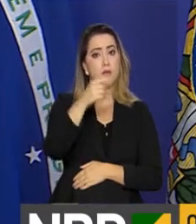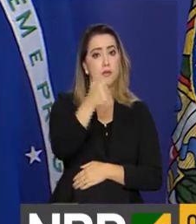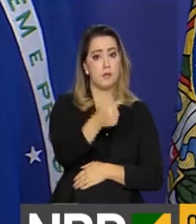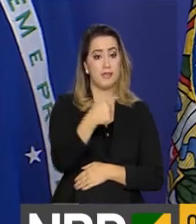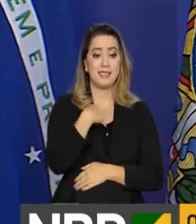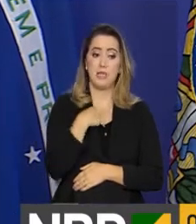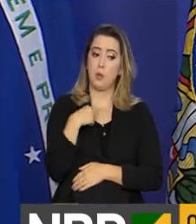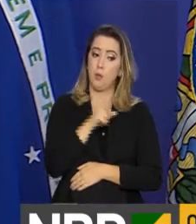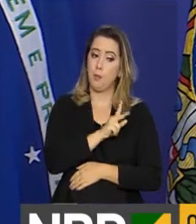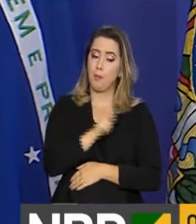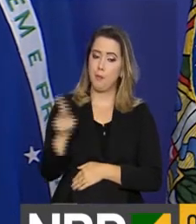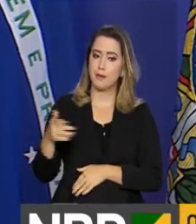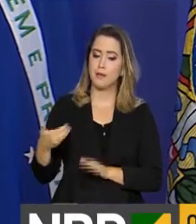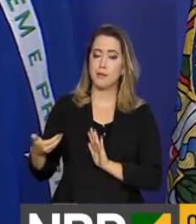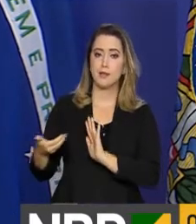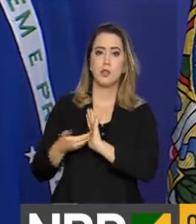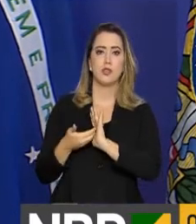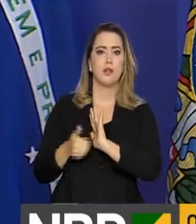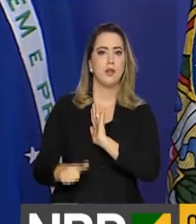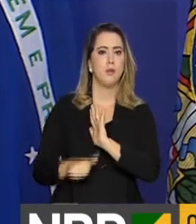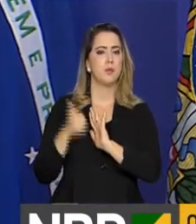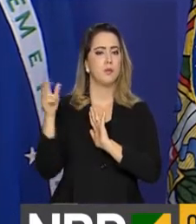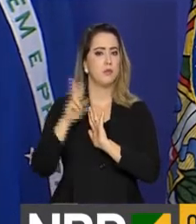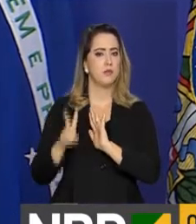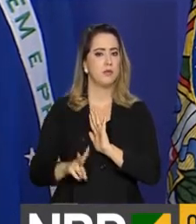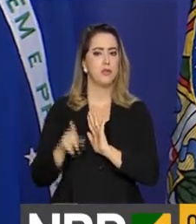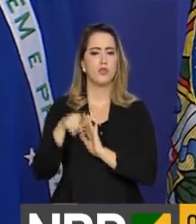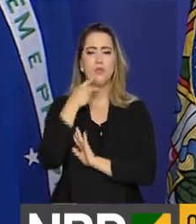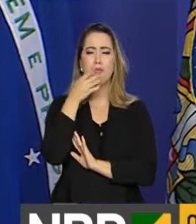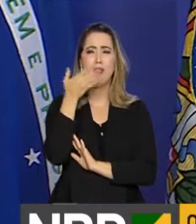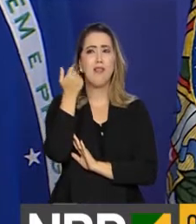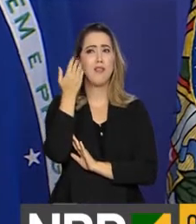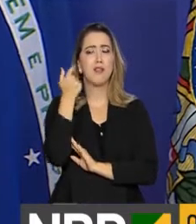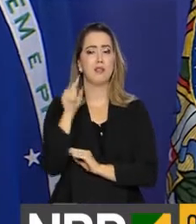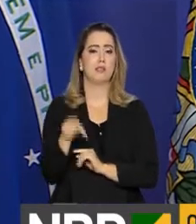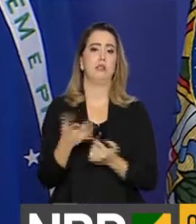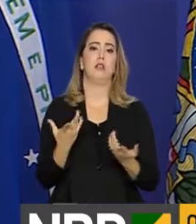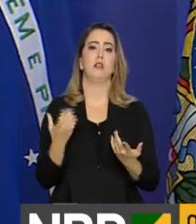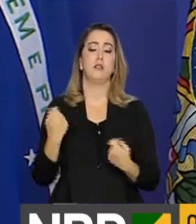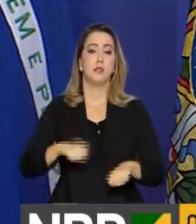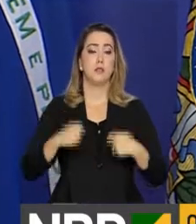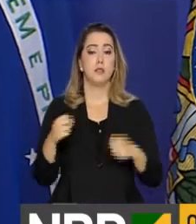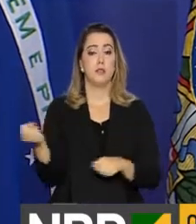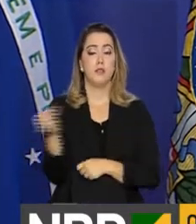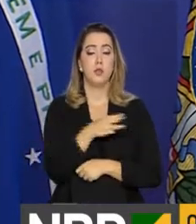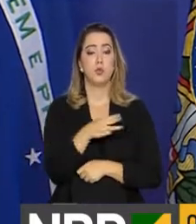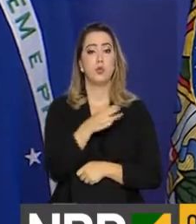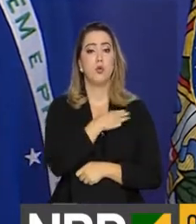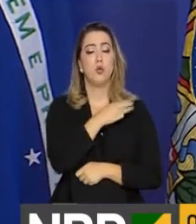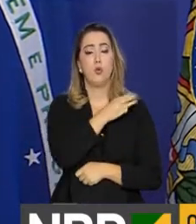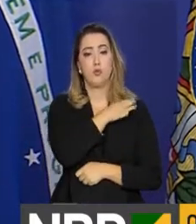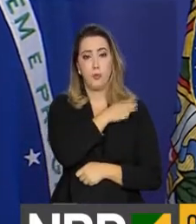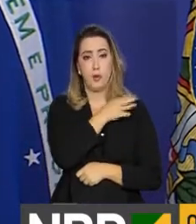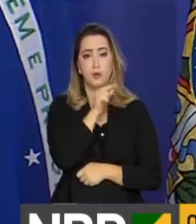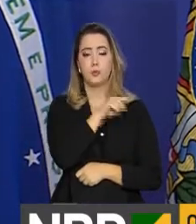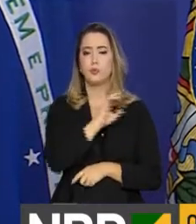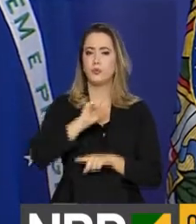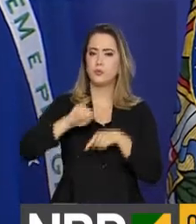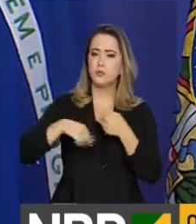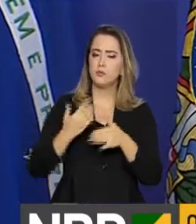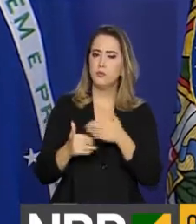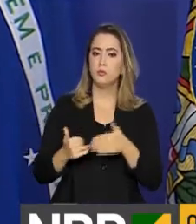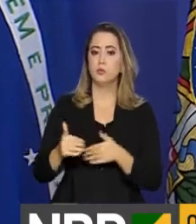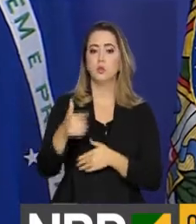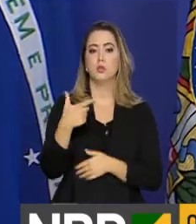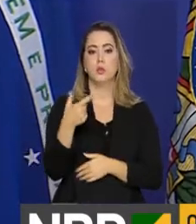presidente da câmara dos deputados pela primeira vez já se falava na reforma do ensino médio passou se um período de